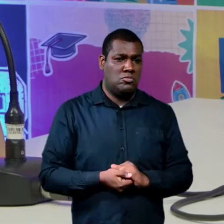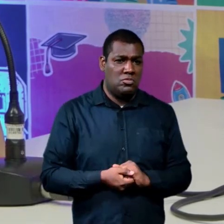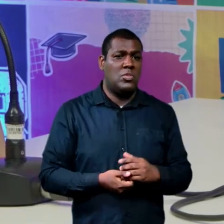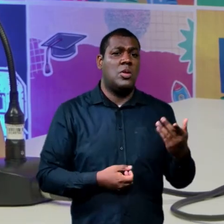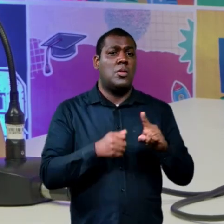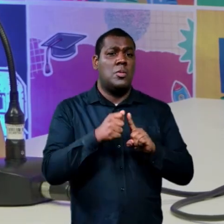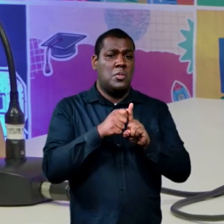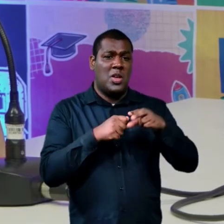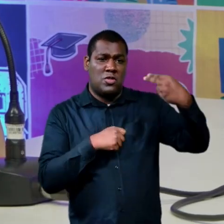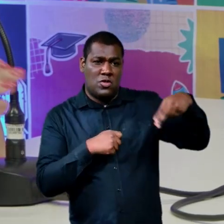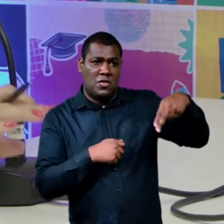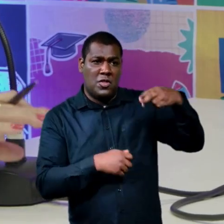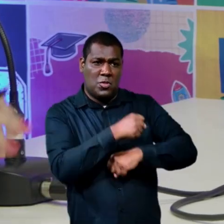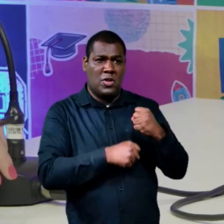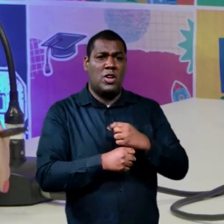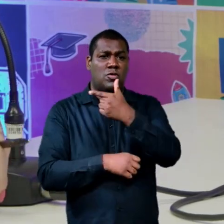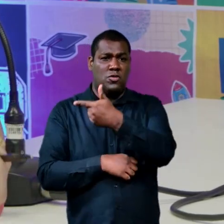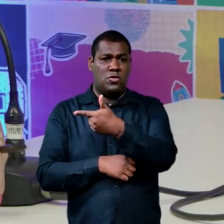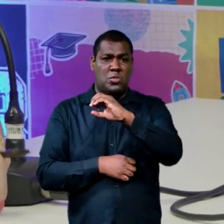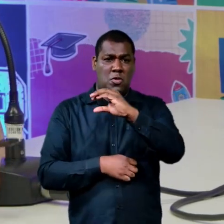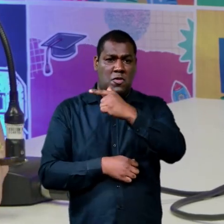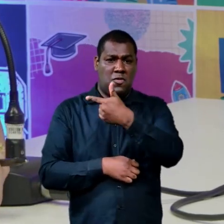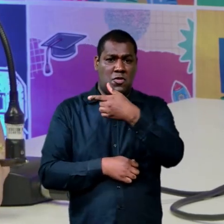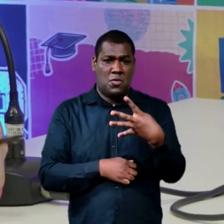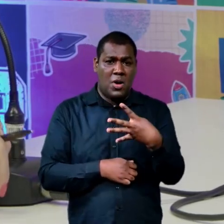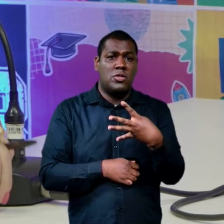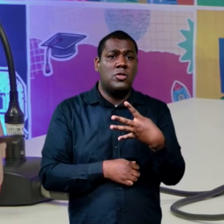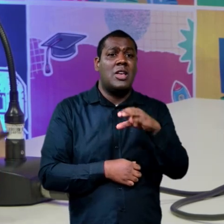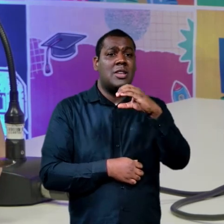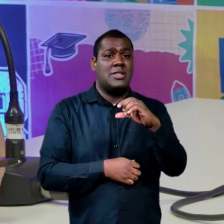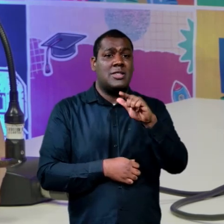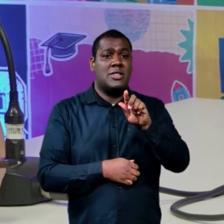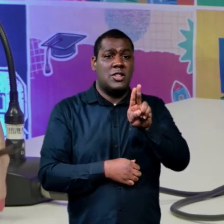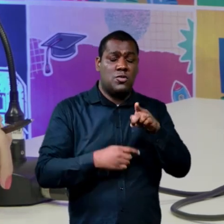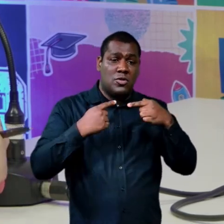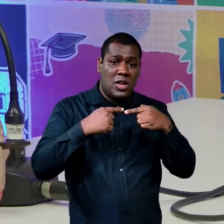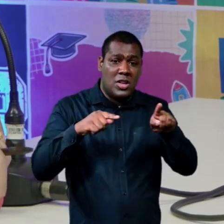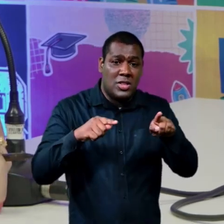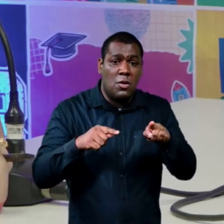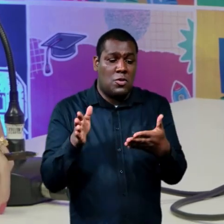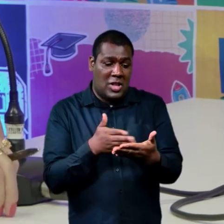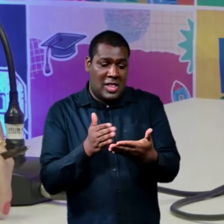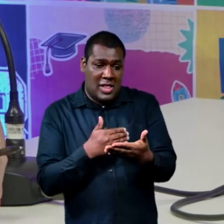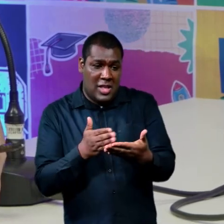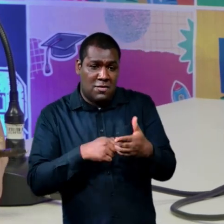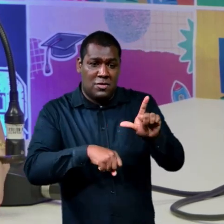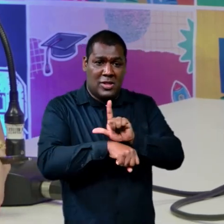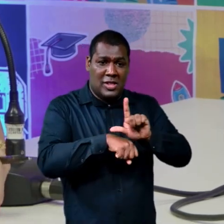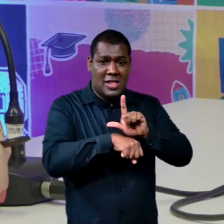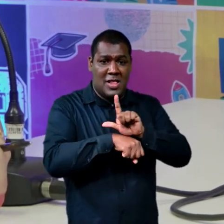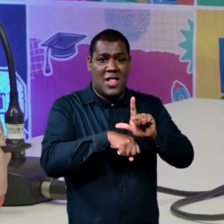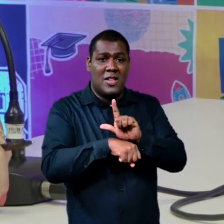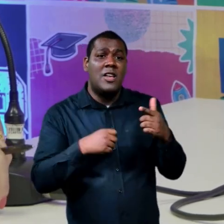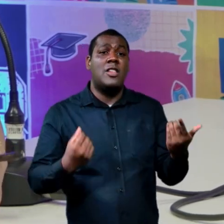novembro de 2024, a CGU lançou uma cartilha chamada Guia Lilás, que está na sua segunda edição, e lá o conceito de assédio